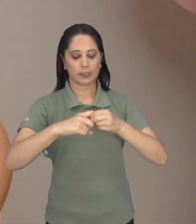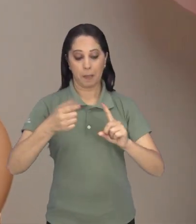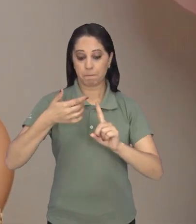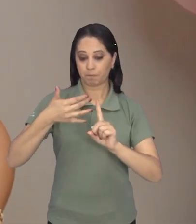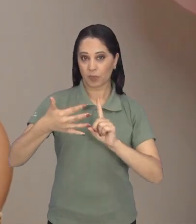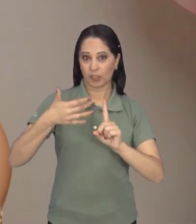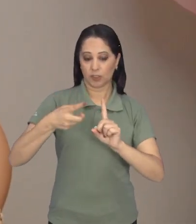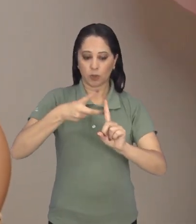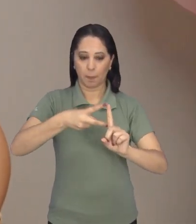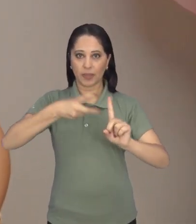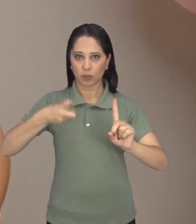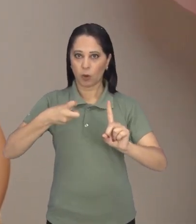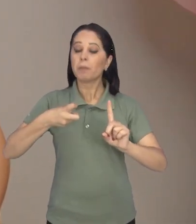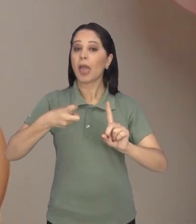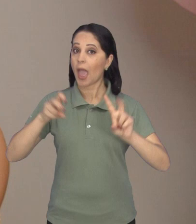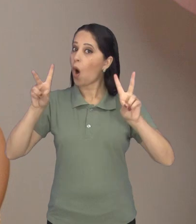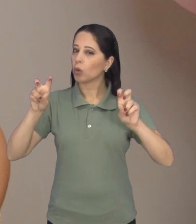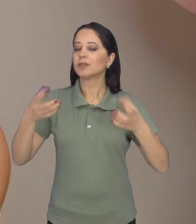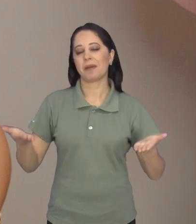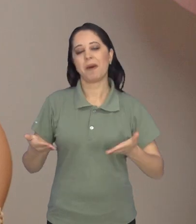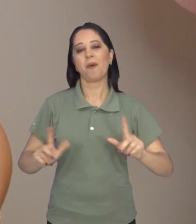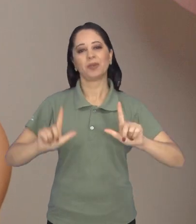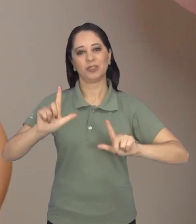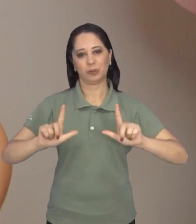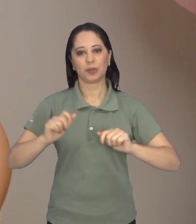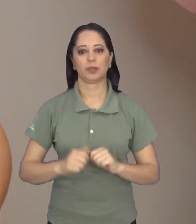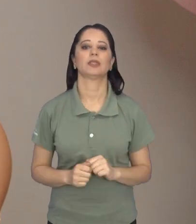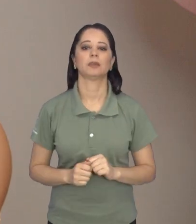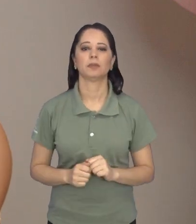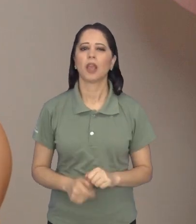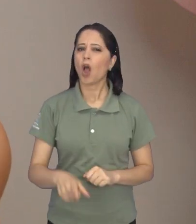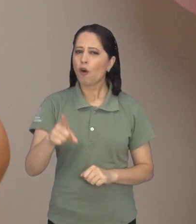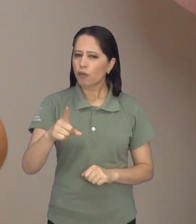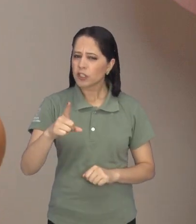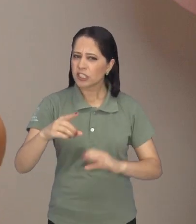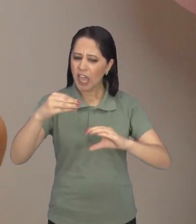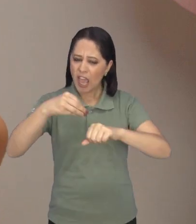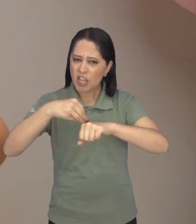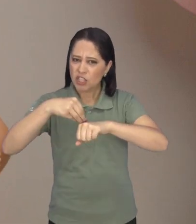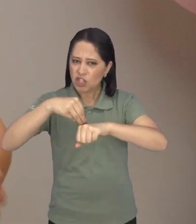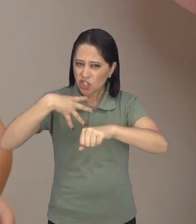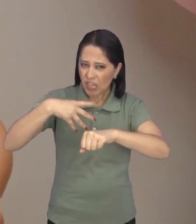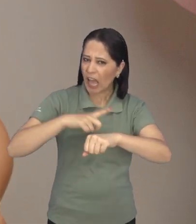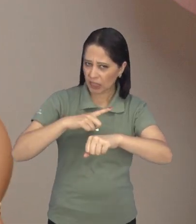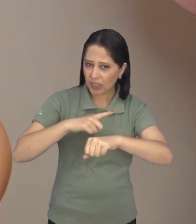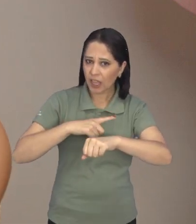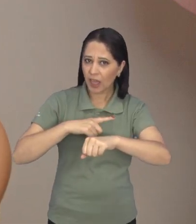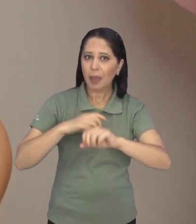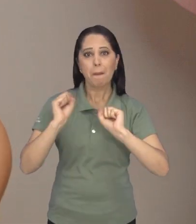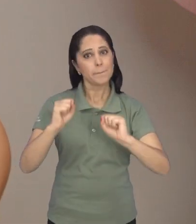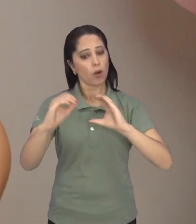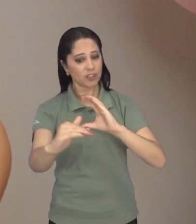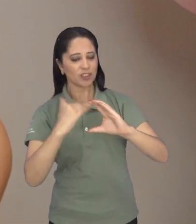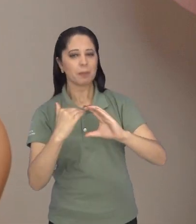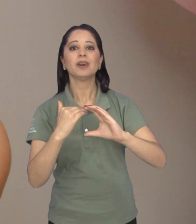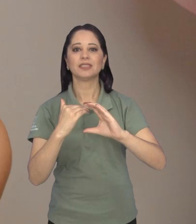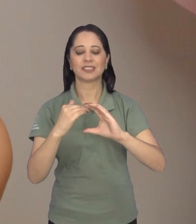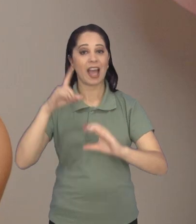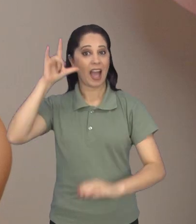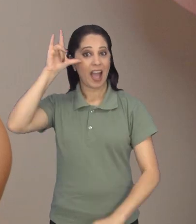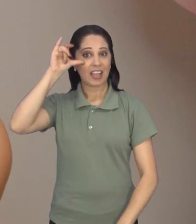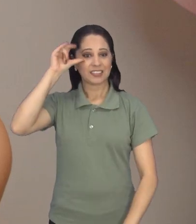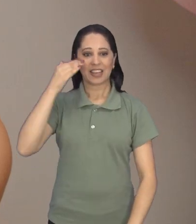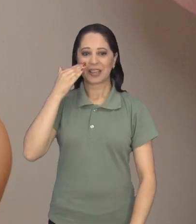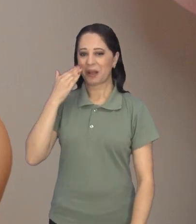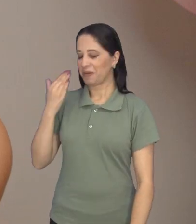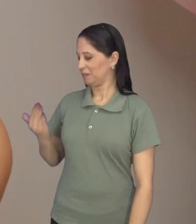Estamos de volta. Síndrome de Tourette é assunto do De Bem com você de hoje. Você tem alguma sugestão de tema para o programa? Encaminha